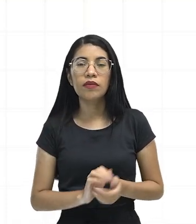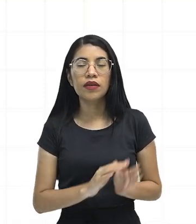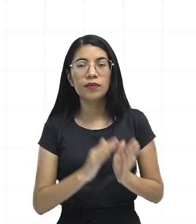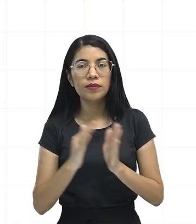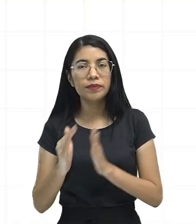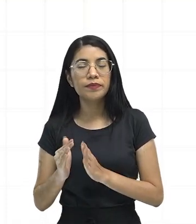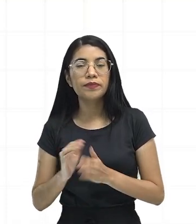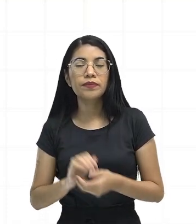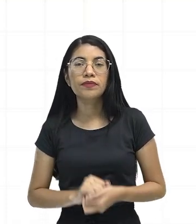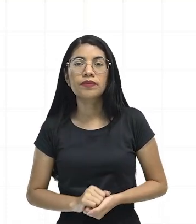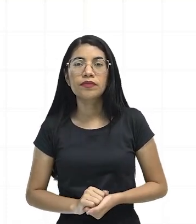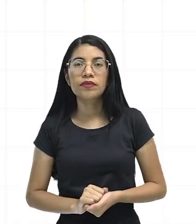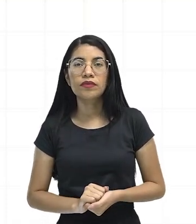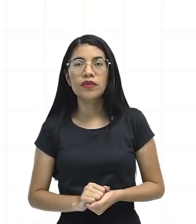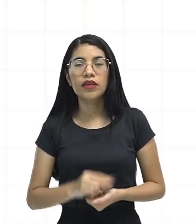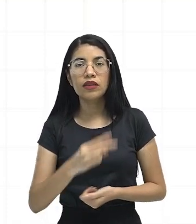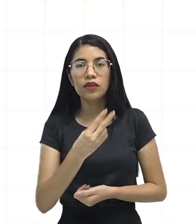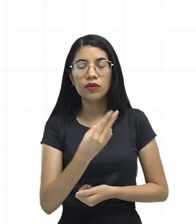Depois